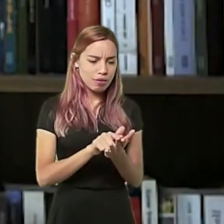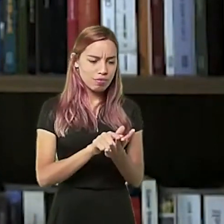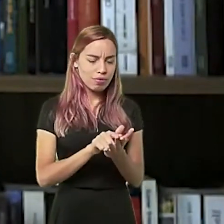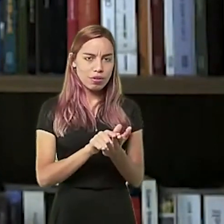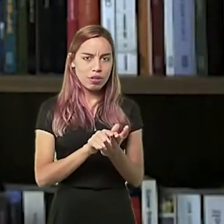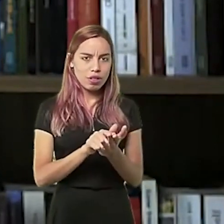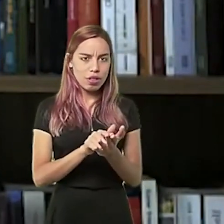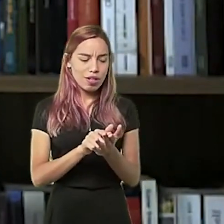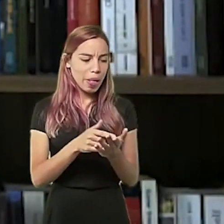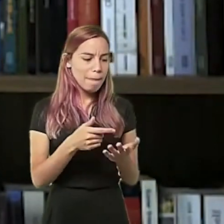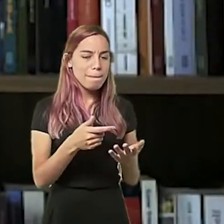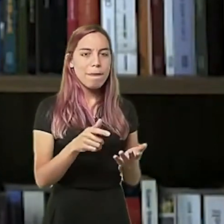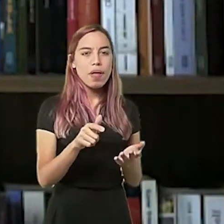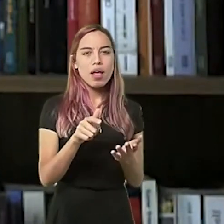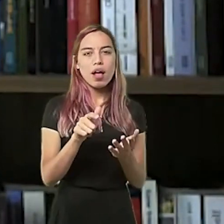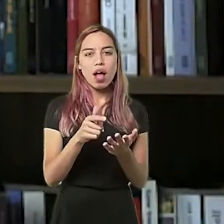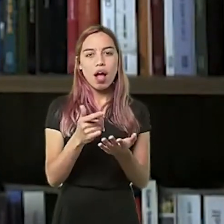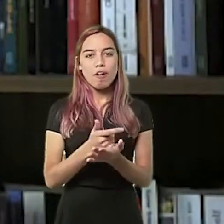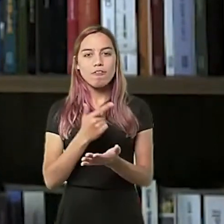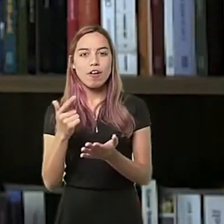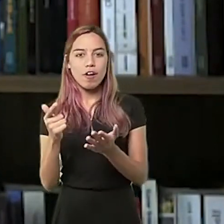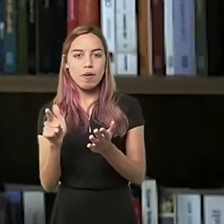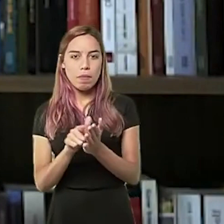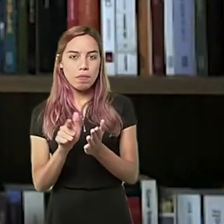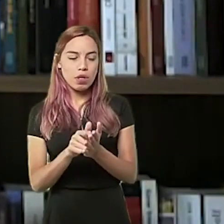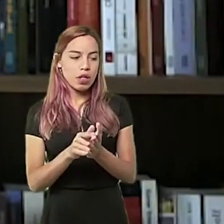não serve, e jogou fora.